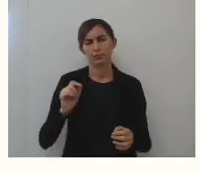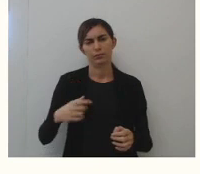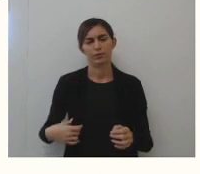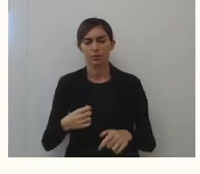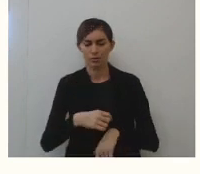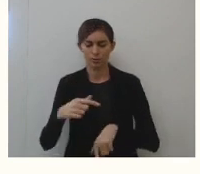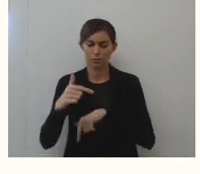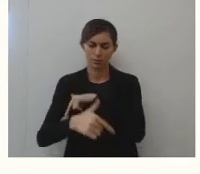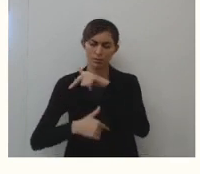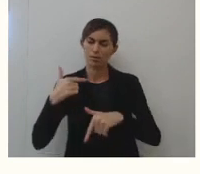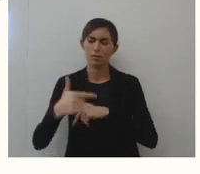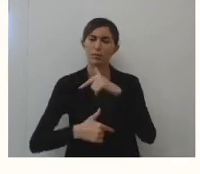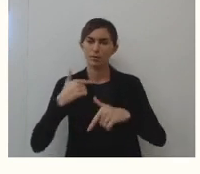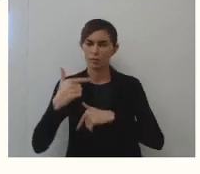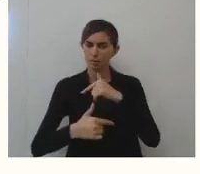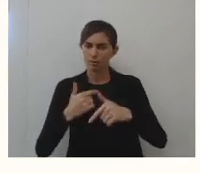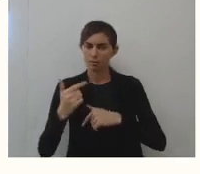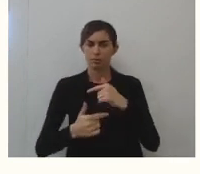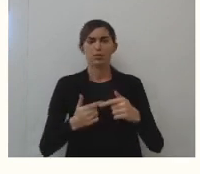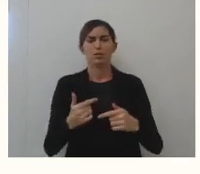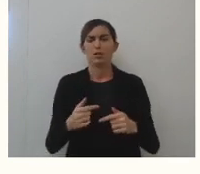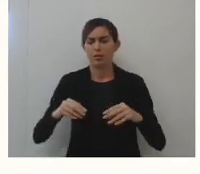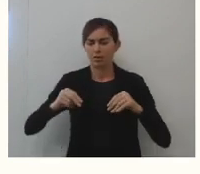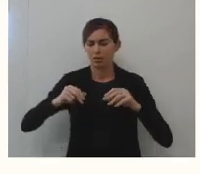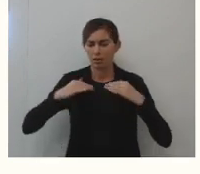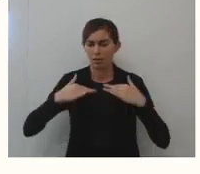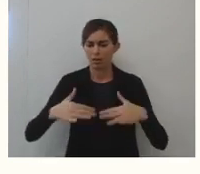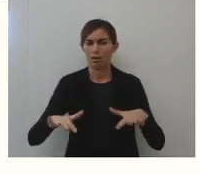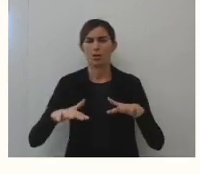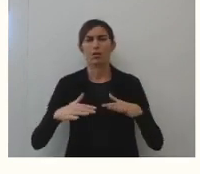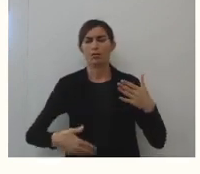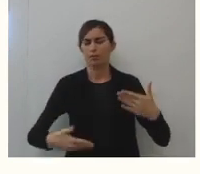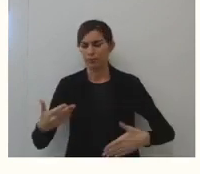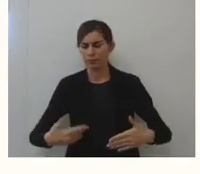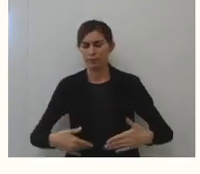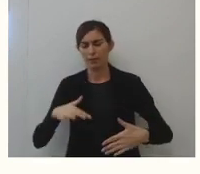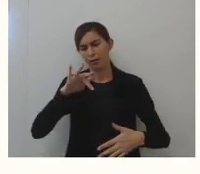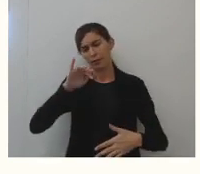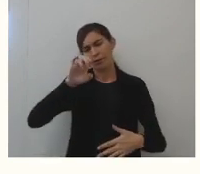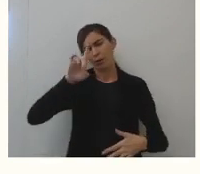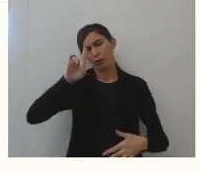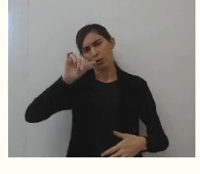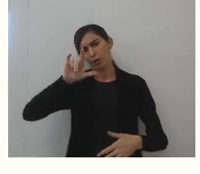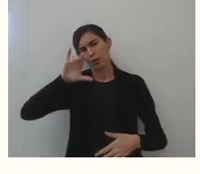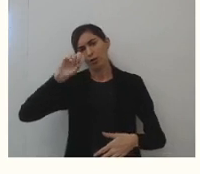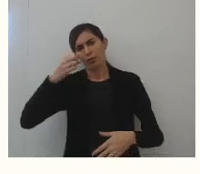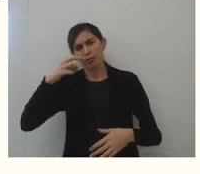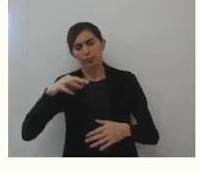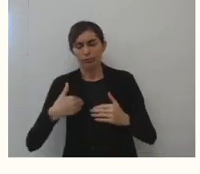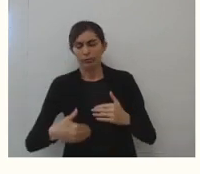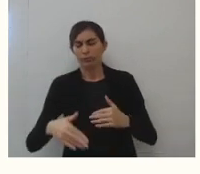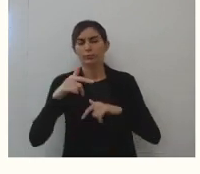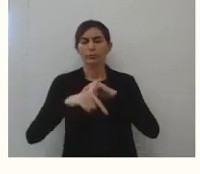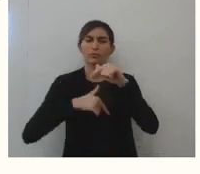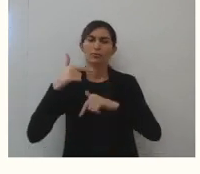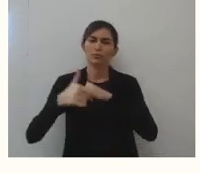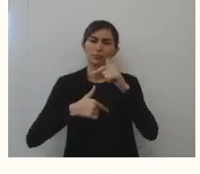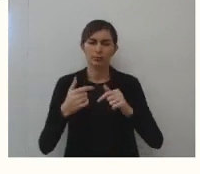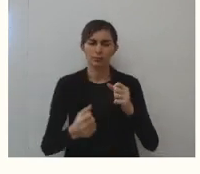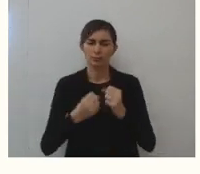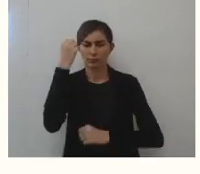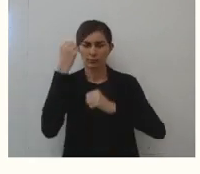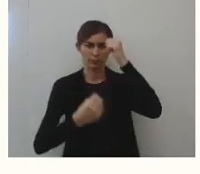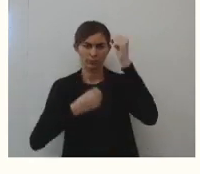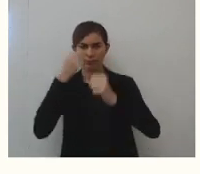dos trabalhadores que estavam ali trabalhando na terra enquanto servos lá no feudalismo, e eles passam a trabalhar em